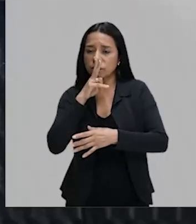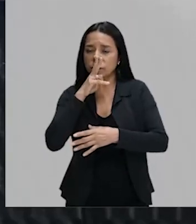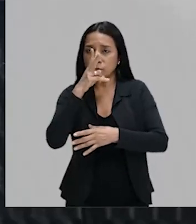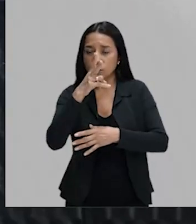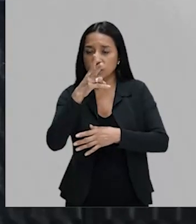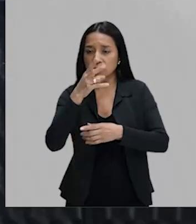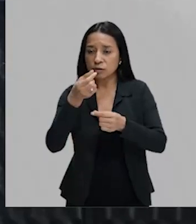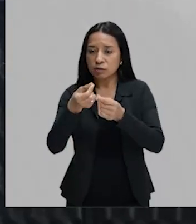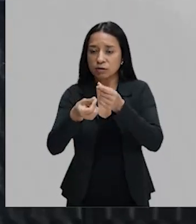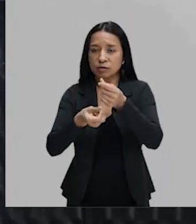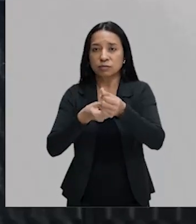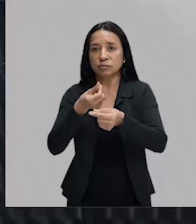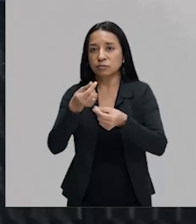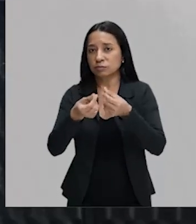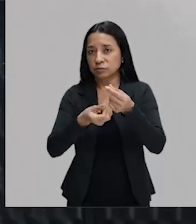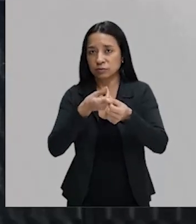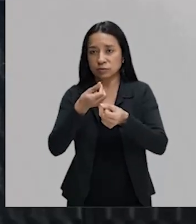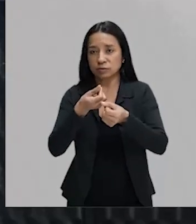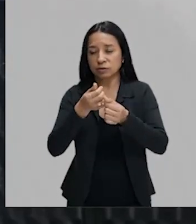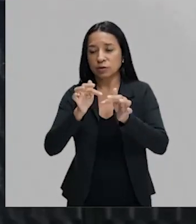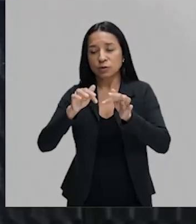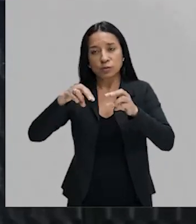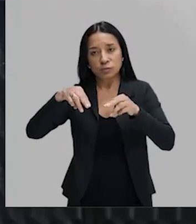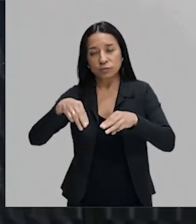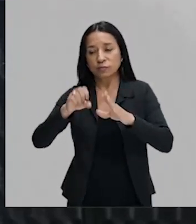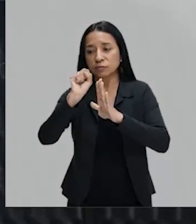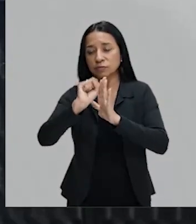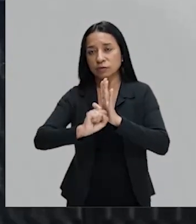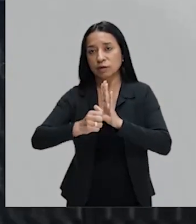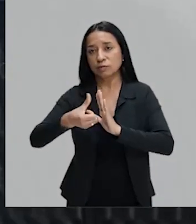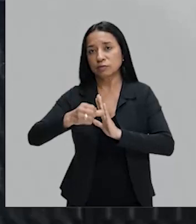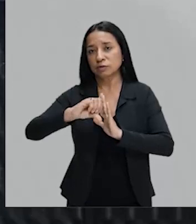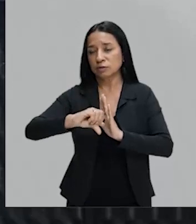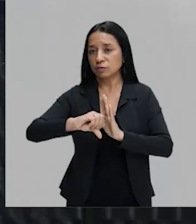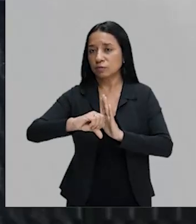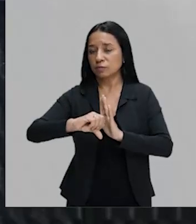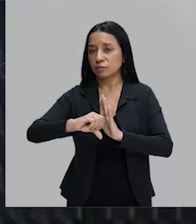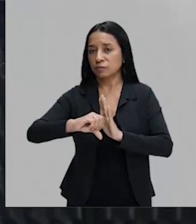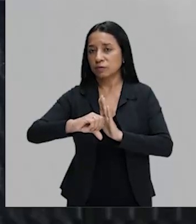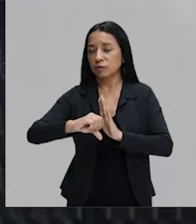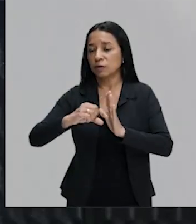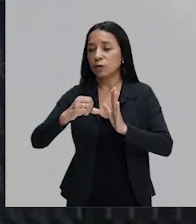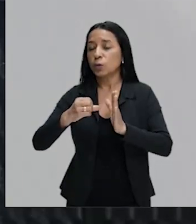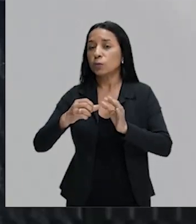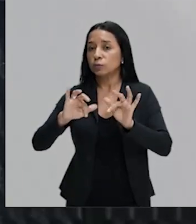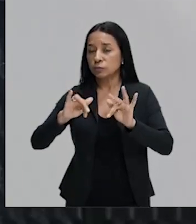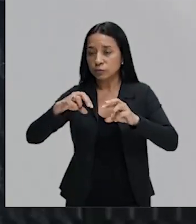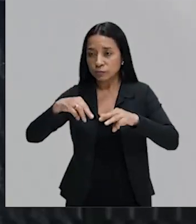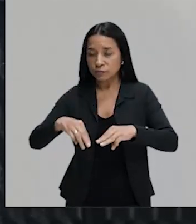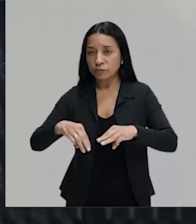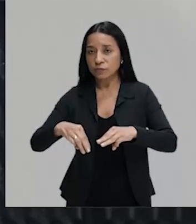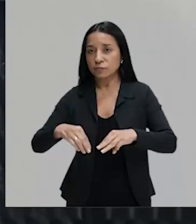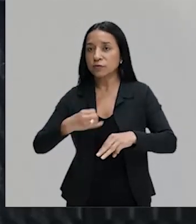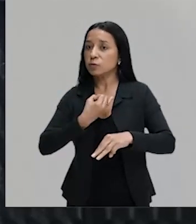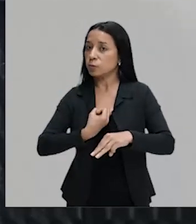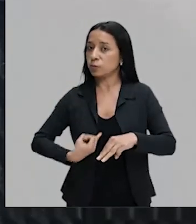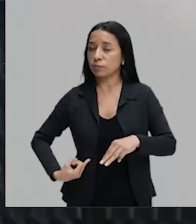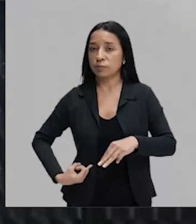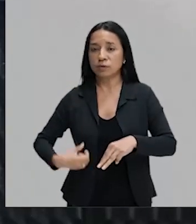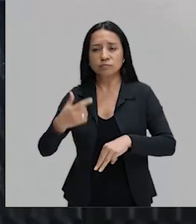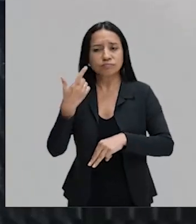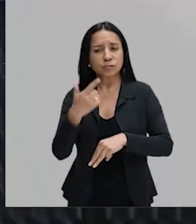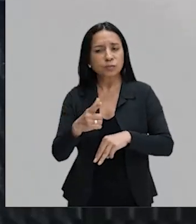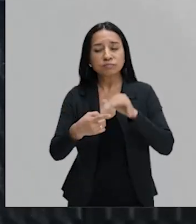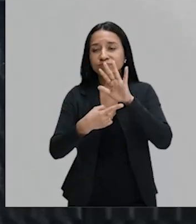econômica no final do século XIX, no final do Império. Só que eles não têm a representatividade